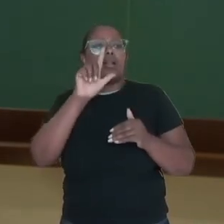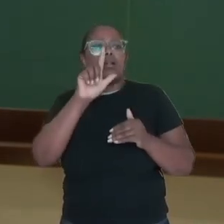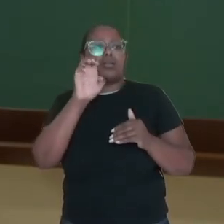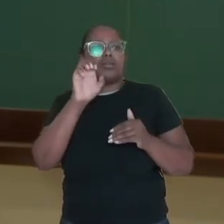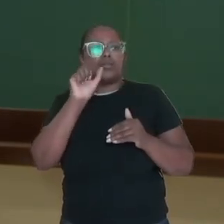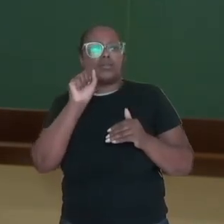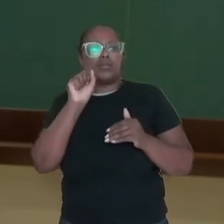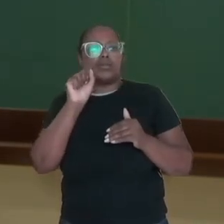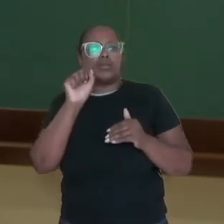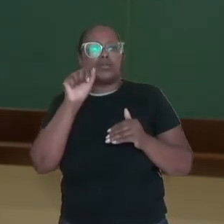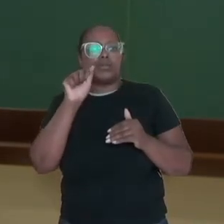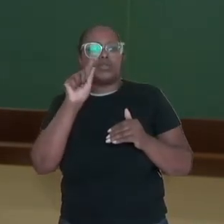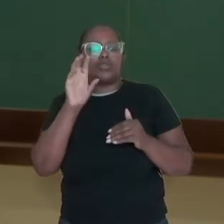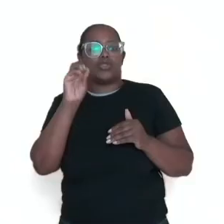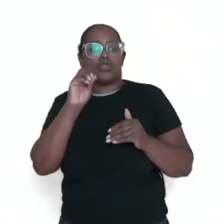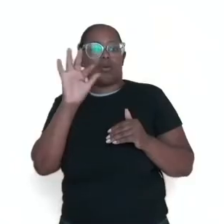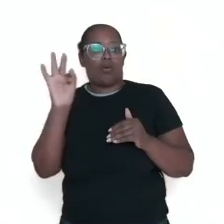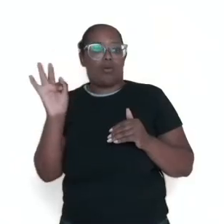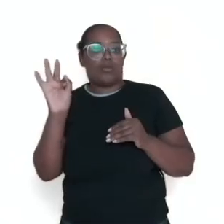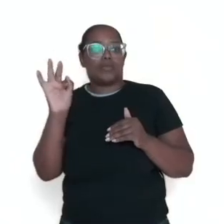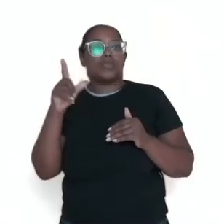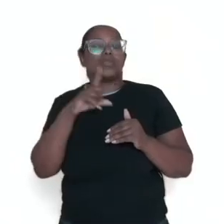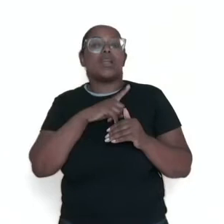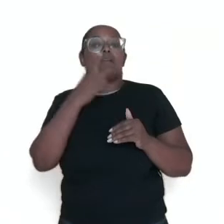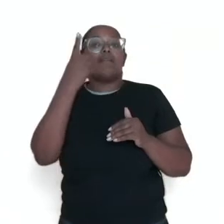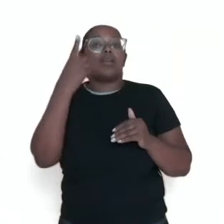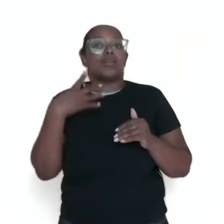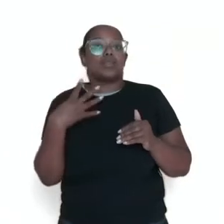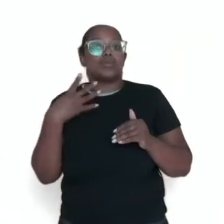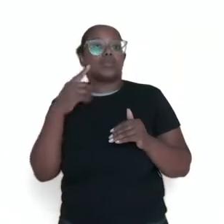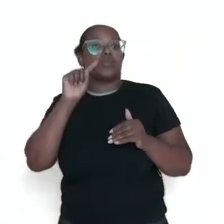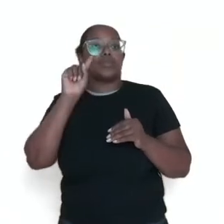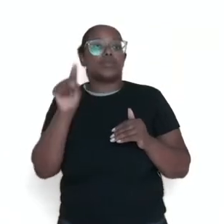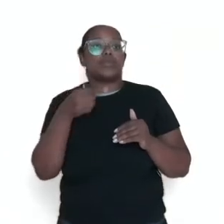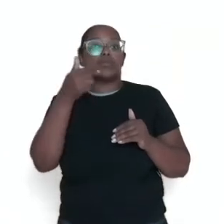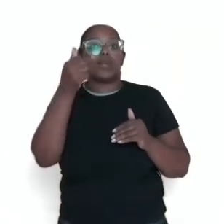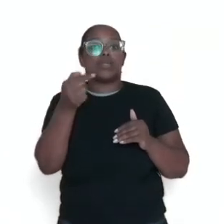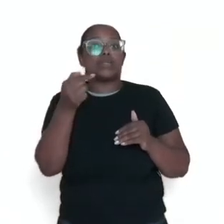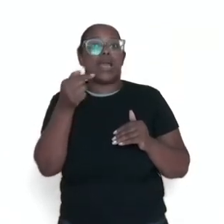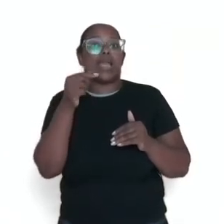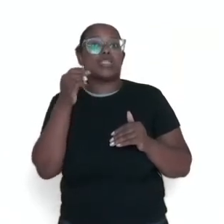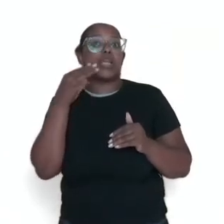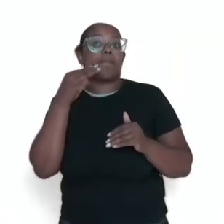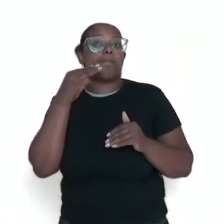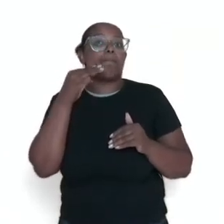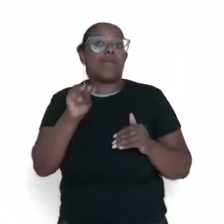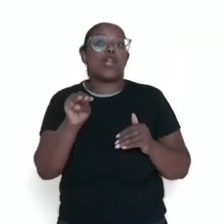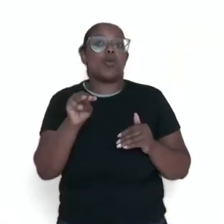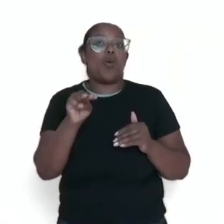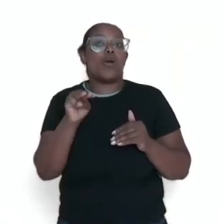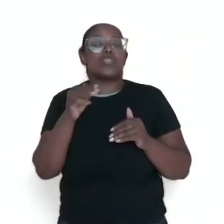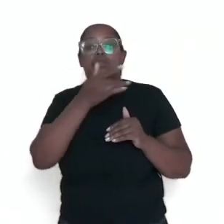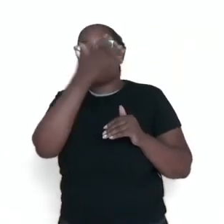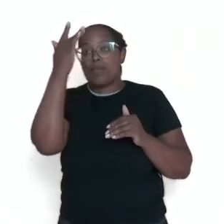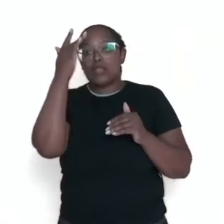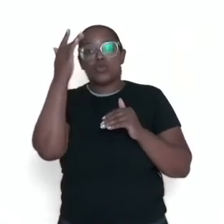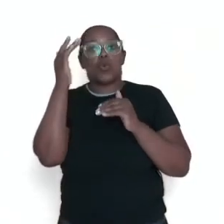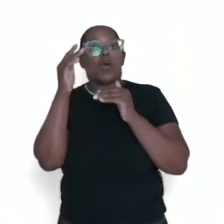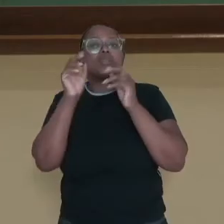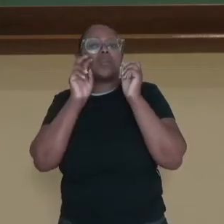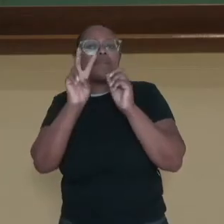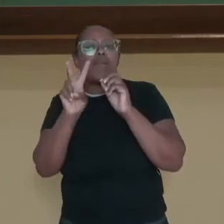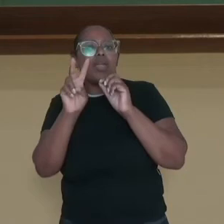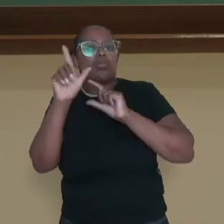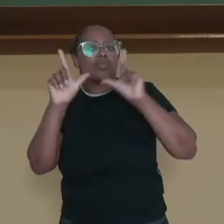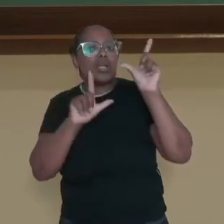né, chegou a um pico de 14,7 milhões de torcedores assistindo ao mesmo tempo